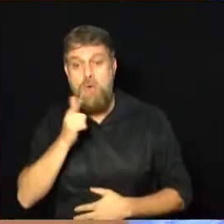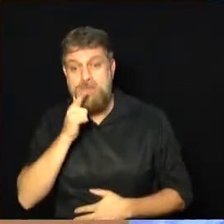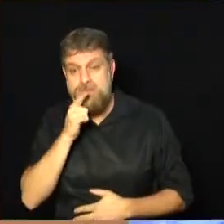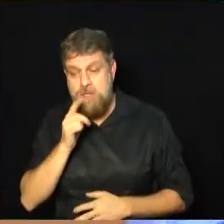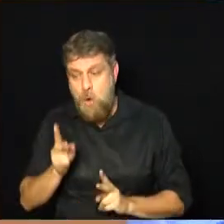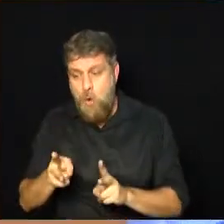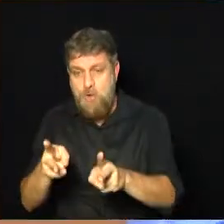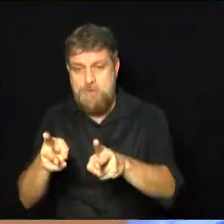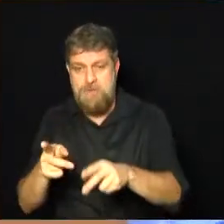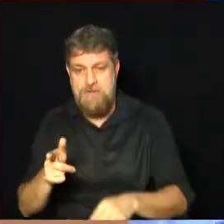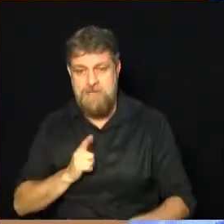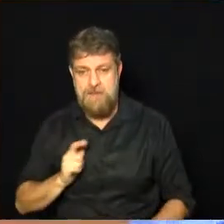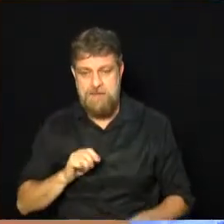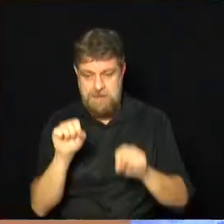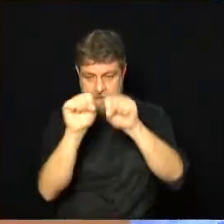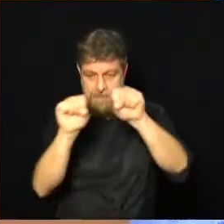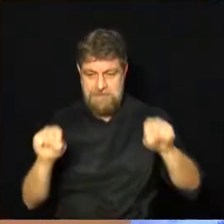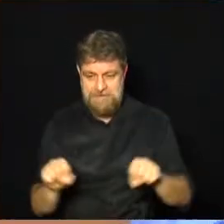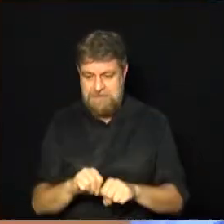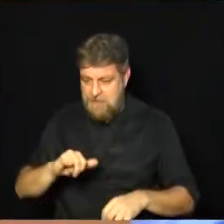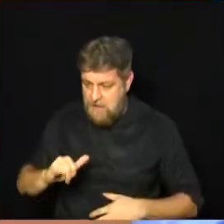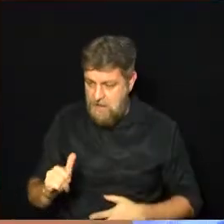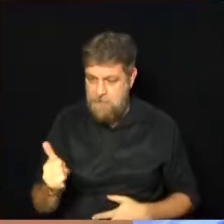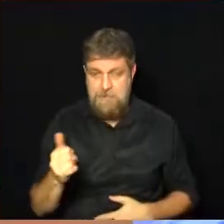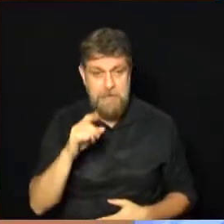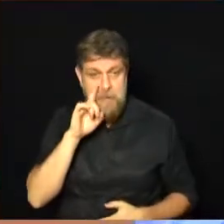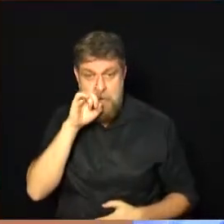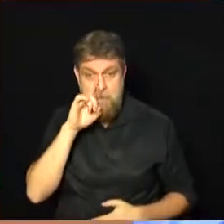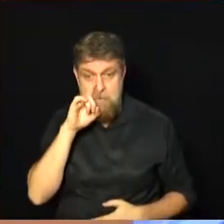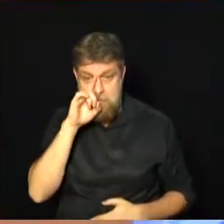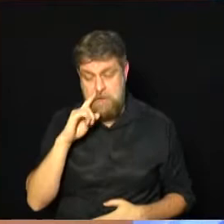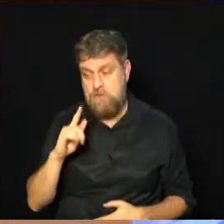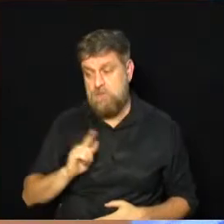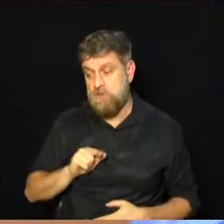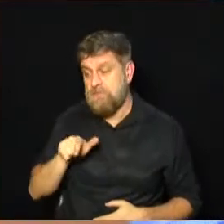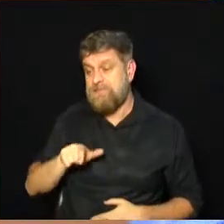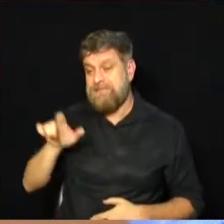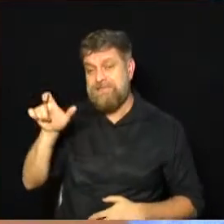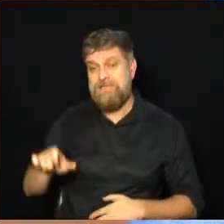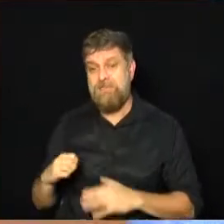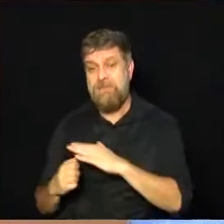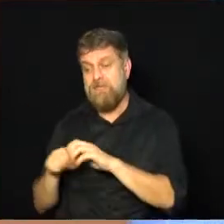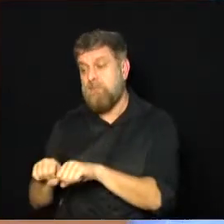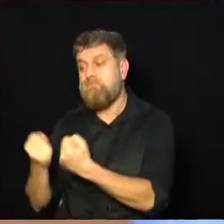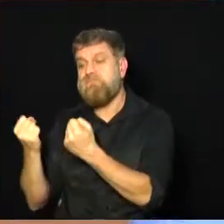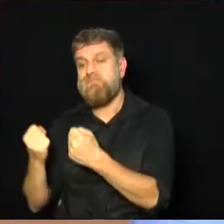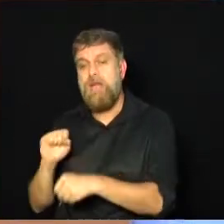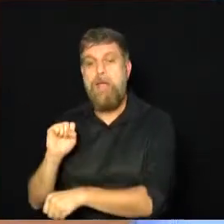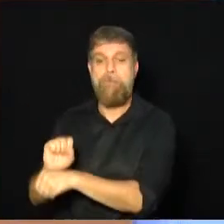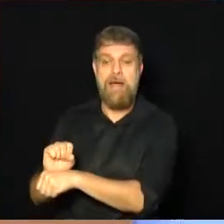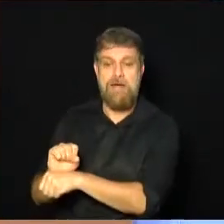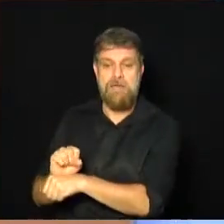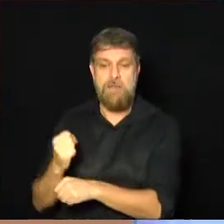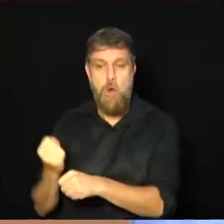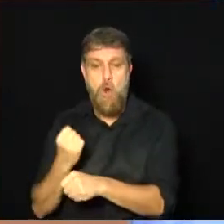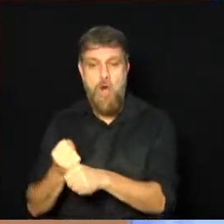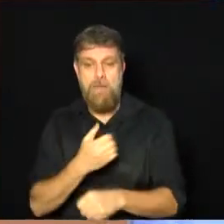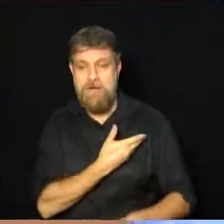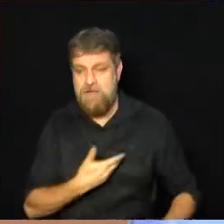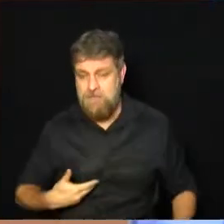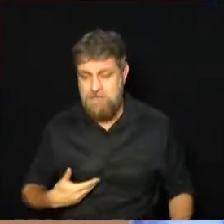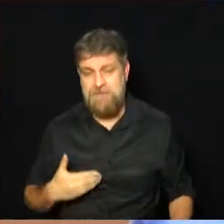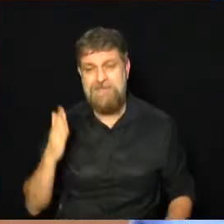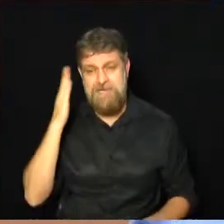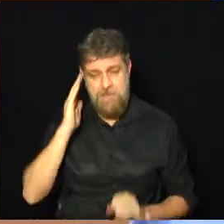o que restasse do sistema, que é um risco que você corre, né? Isso acontecer em obra grande, em obra pública, é uma